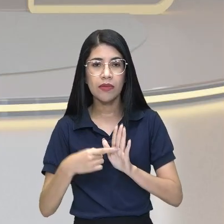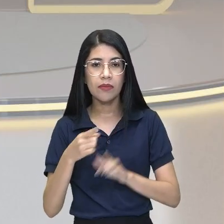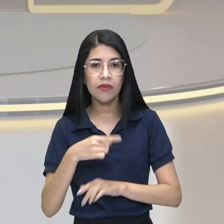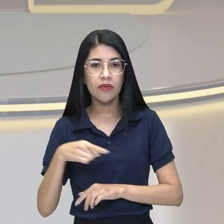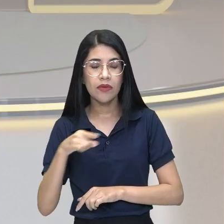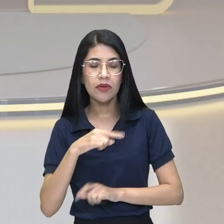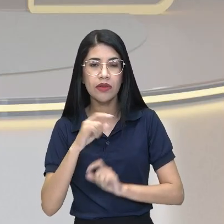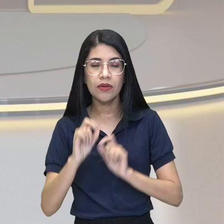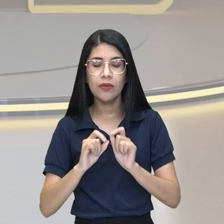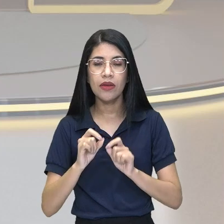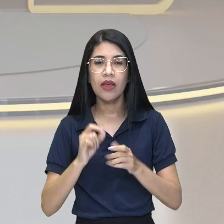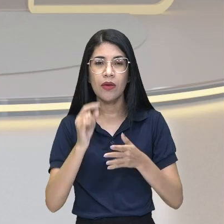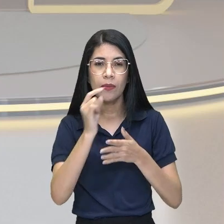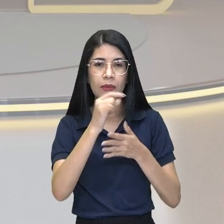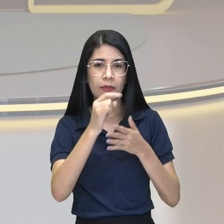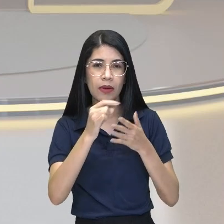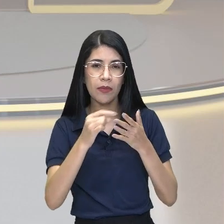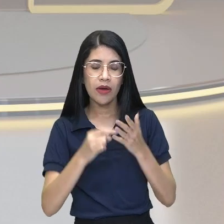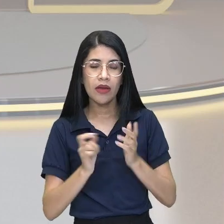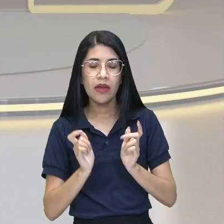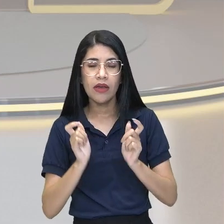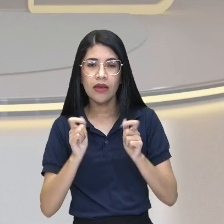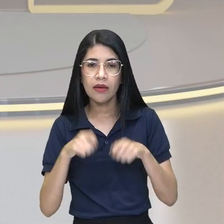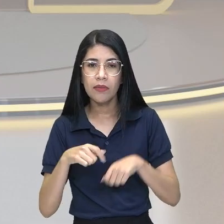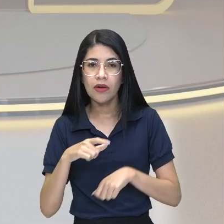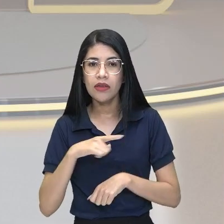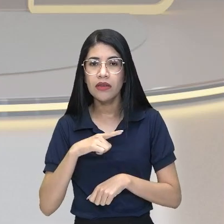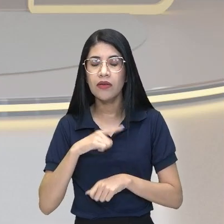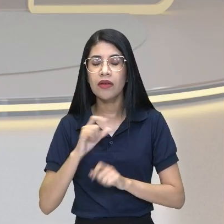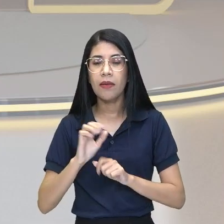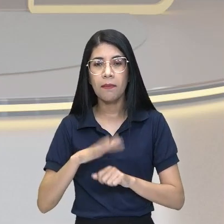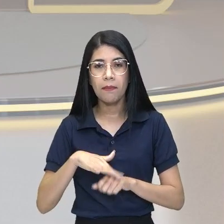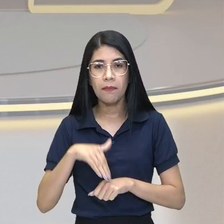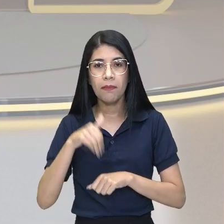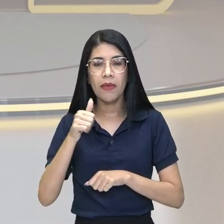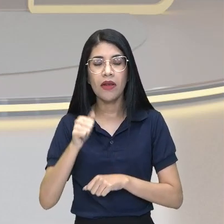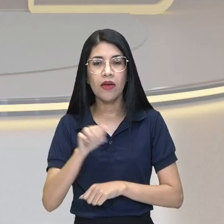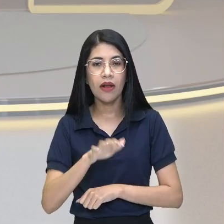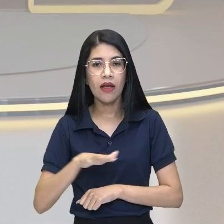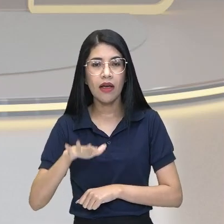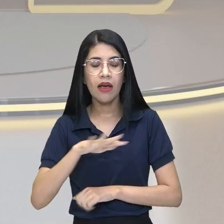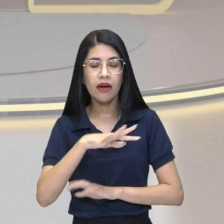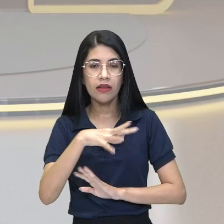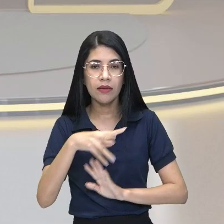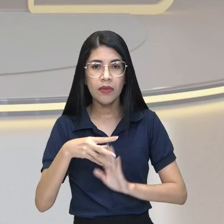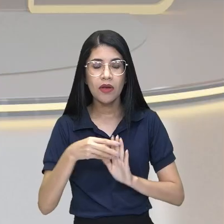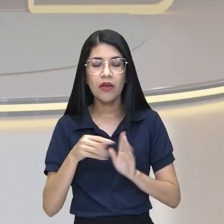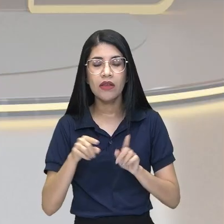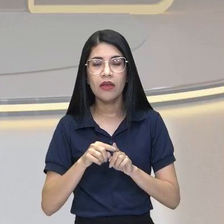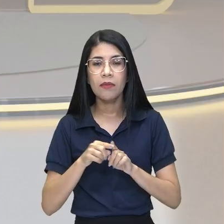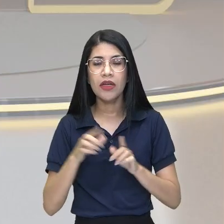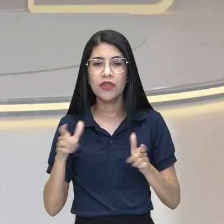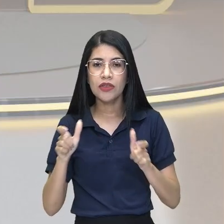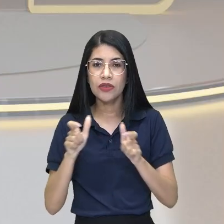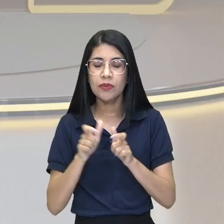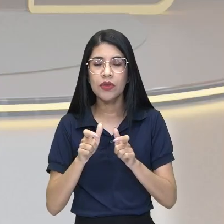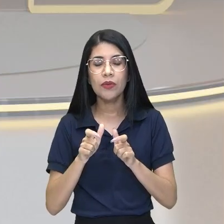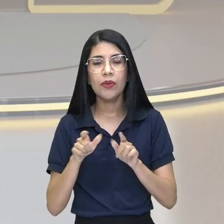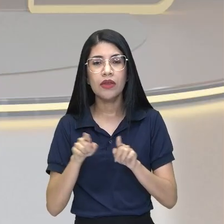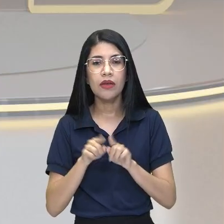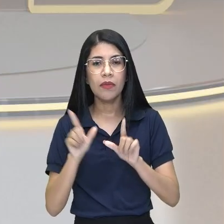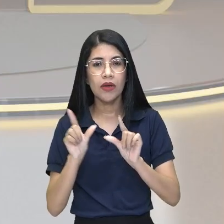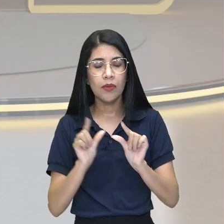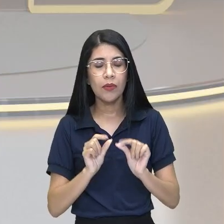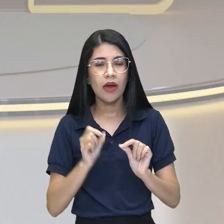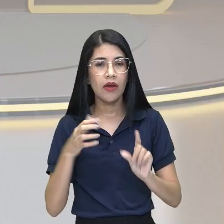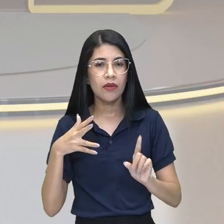você vetores que podem melhorar a Amazônia, que podem minimizar os impactos provocados aí